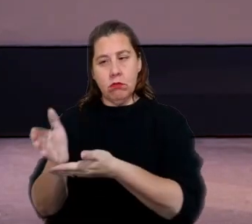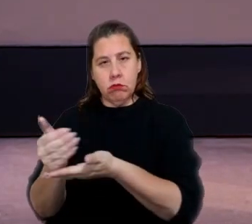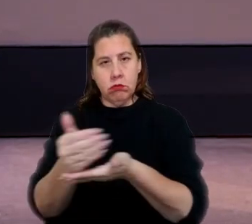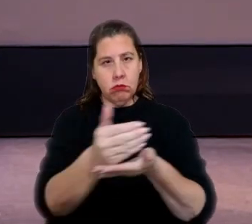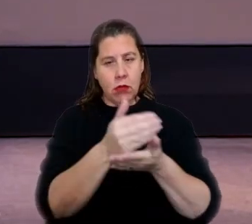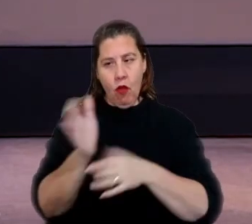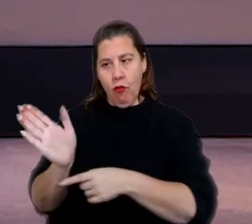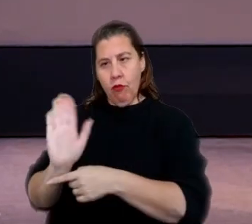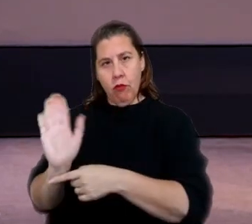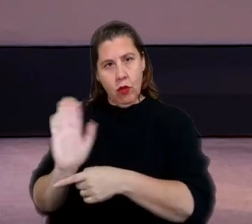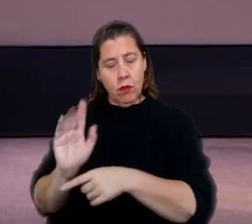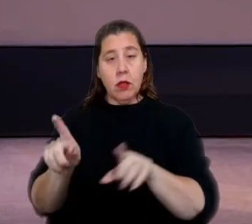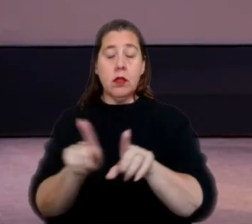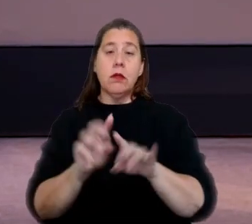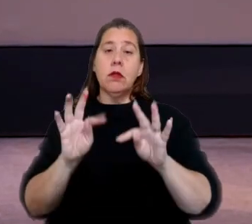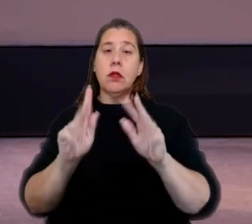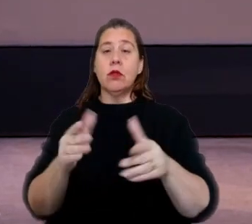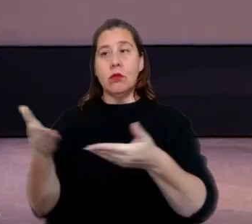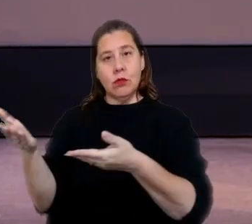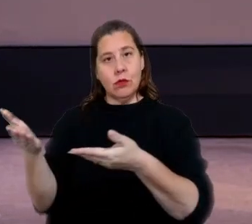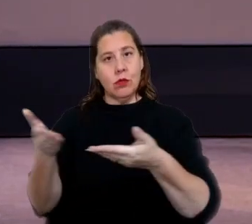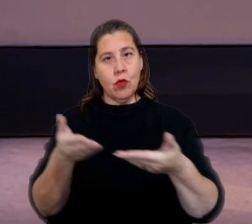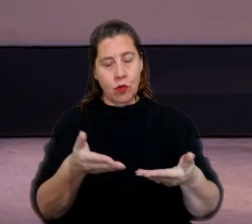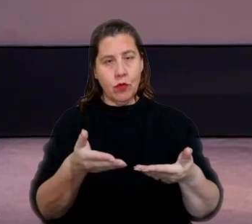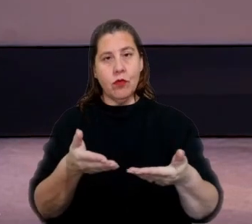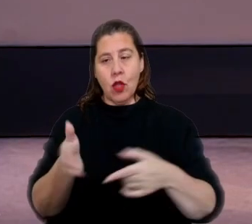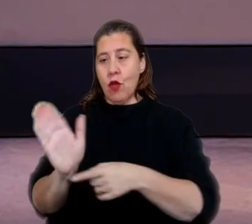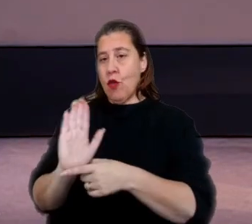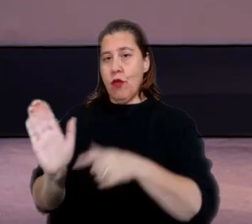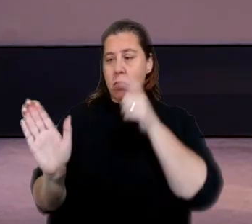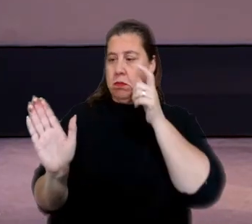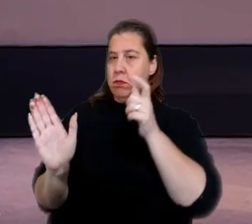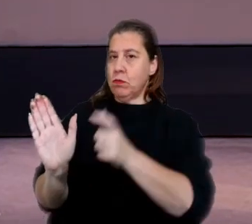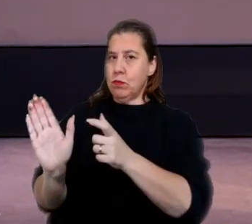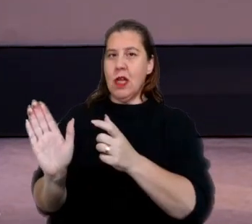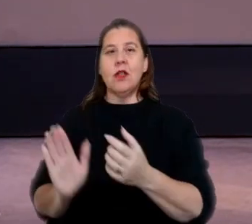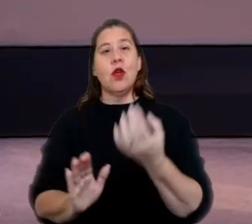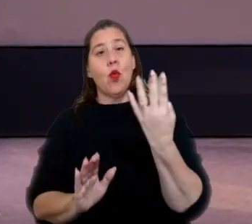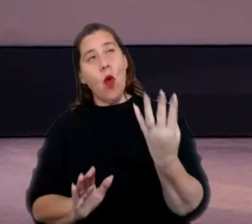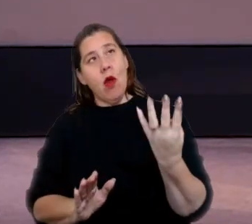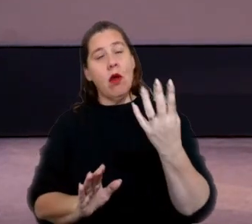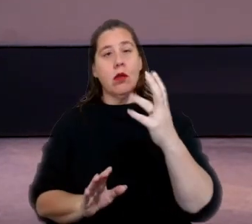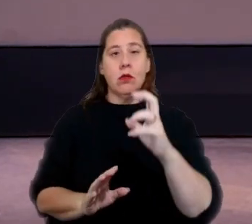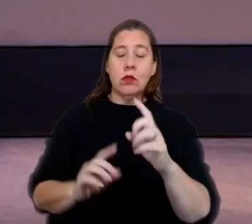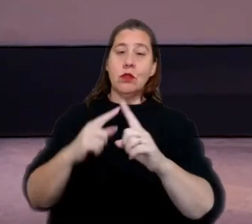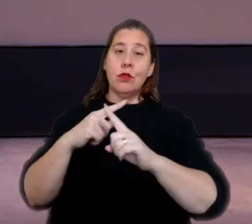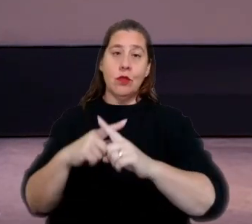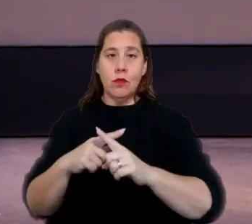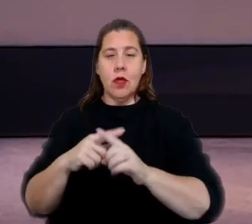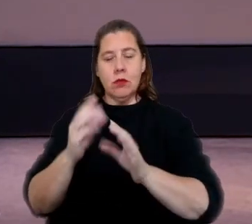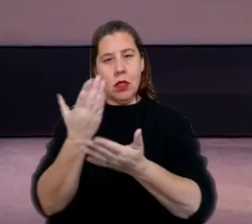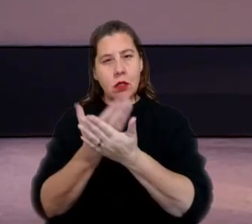na curadoria dos filmes. E aos convidados, porque eles assistem os filmes 4, 5 vezes,